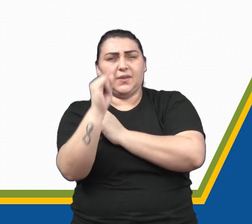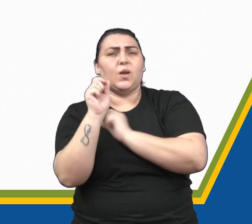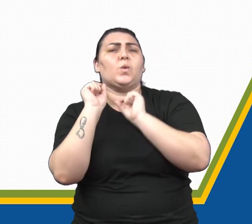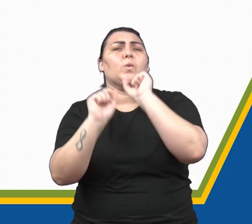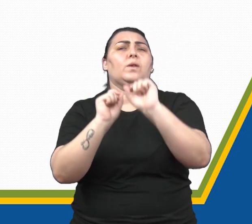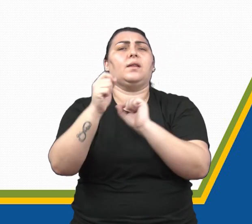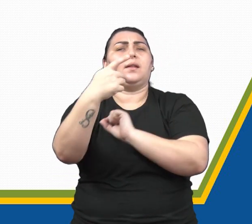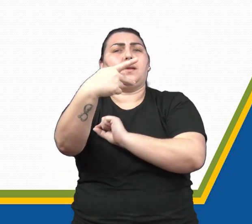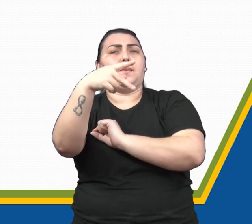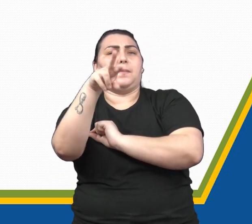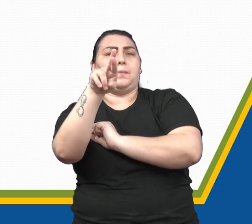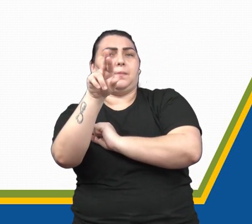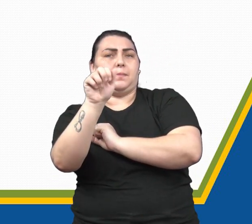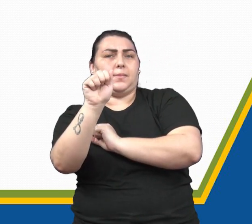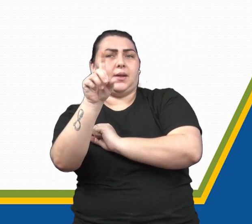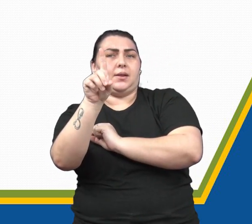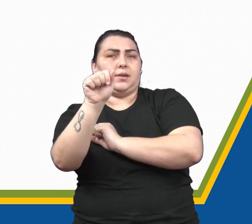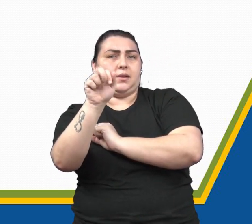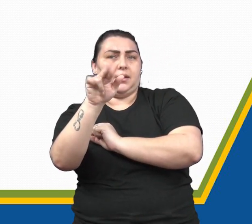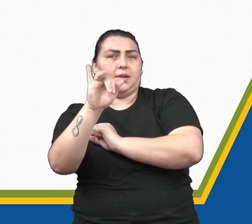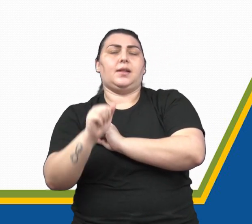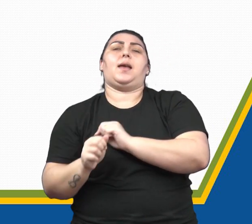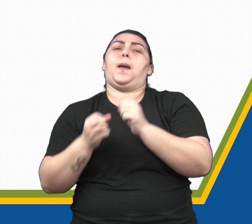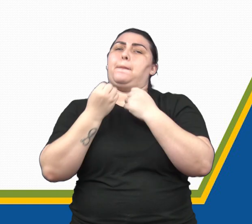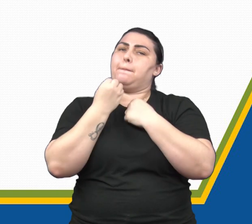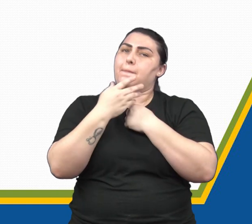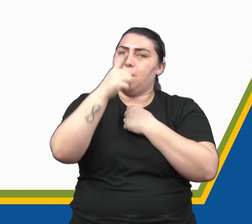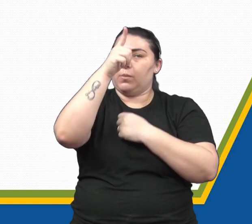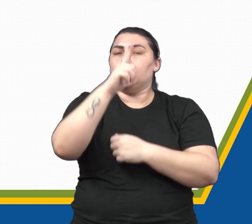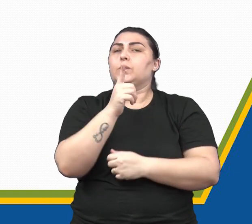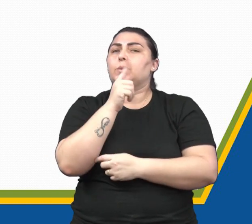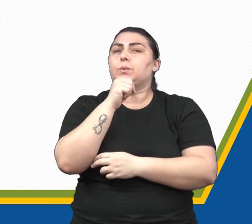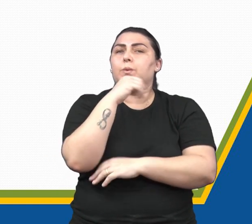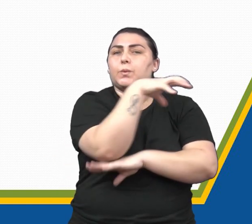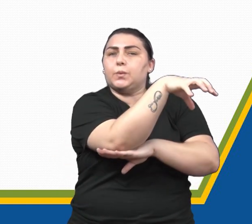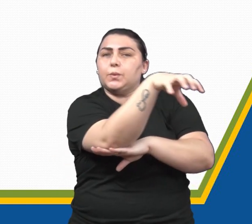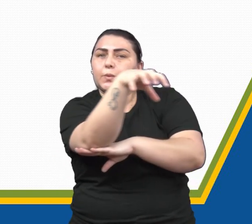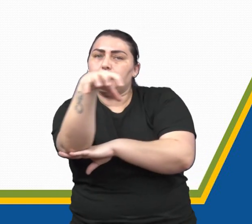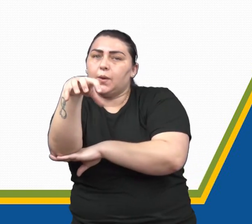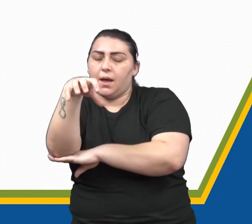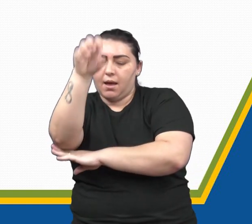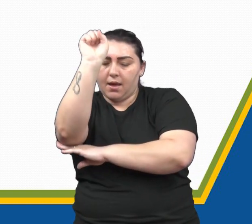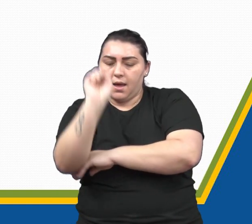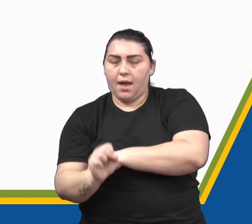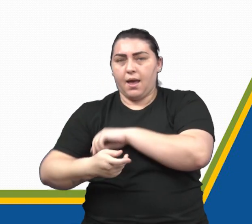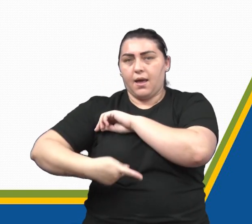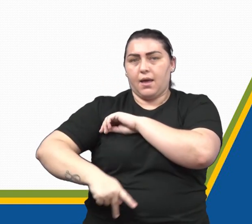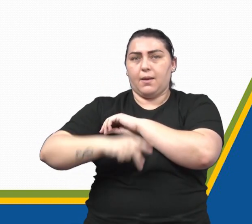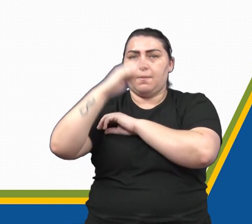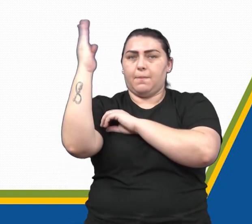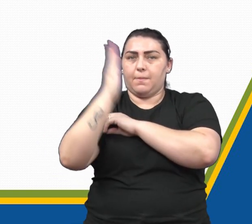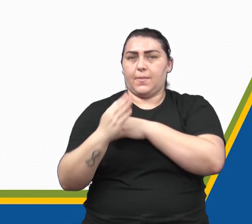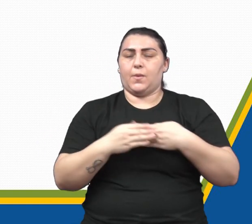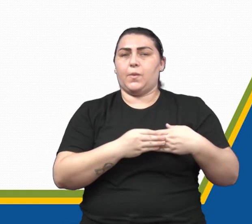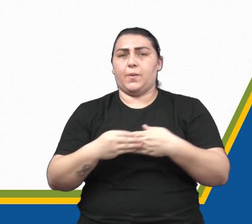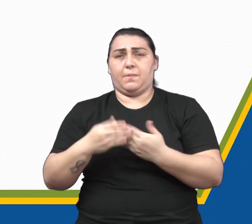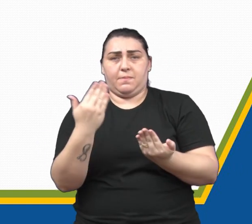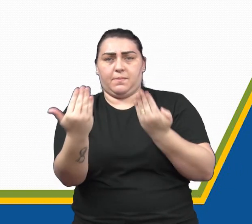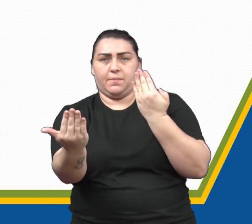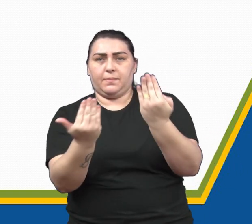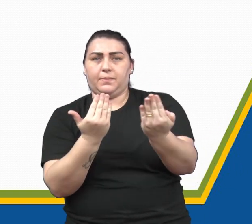tá? É muito propício para a agricultura e para a pecuária, tá? O sul do Brasil, se a gente trouxer para cá e fizermos uma